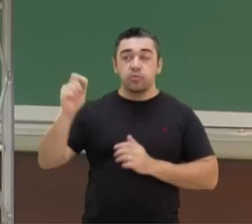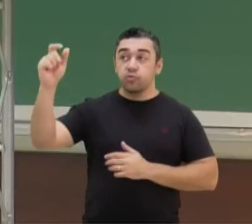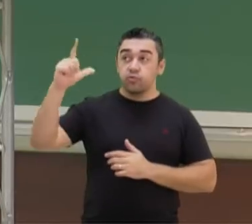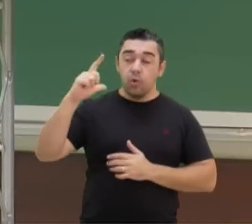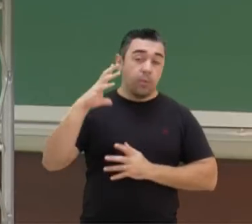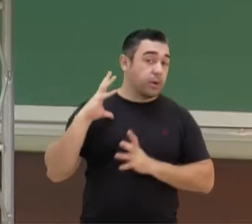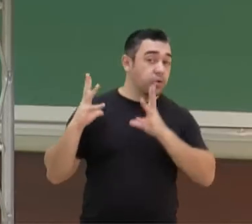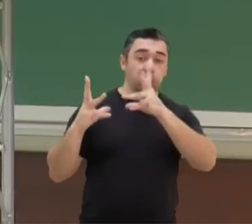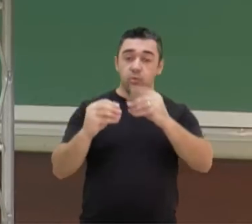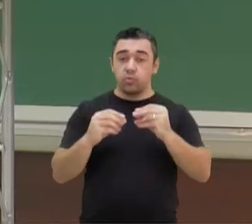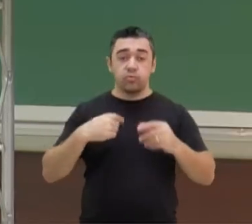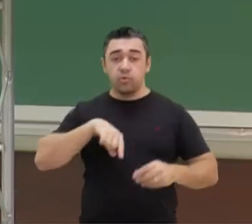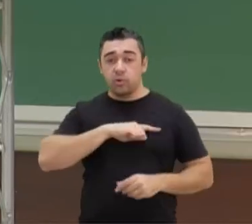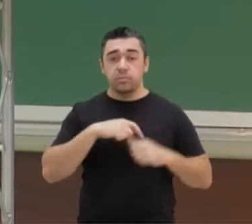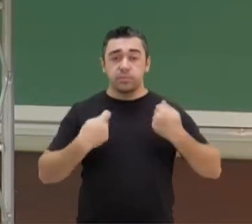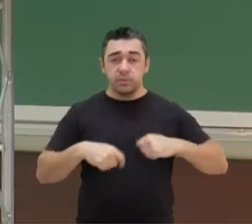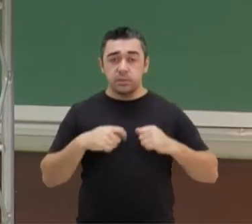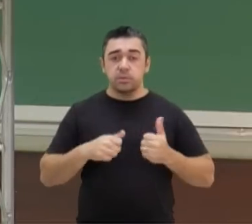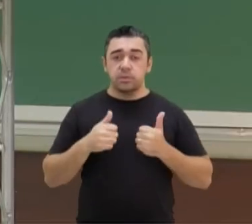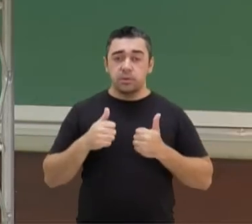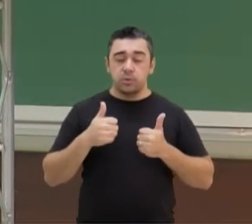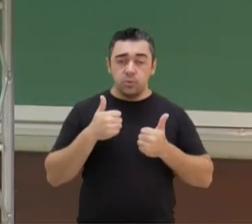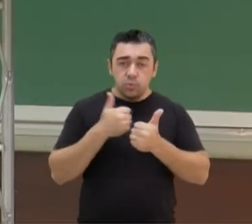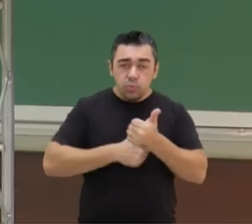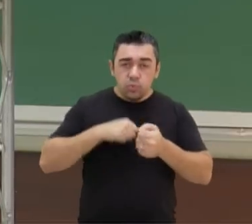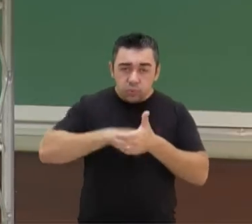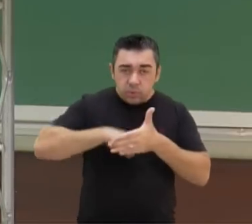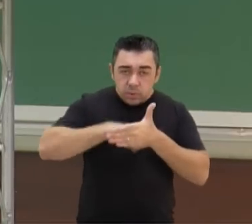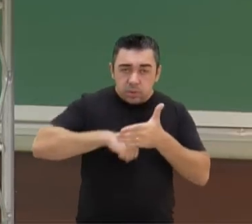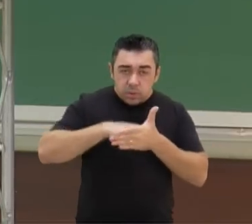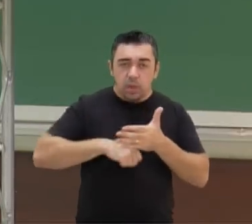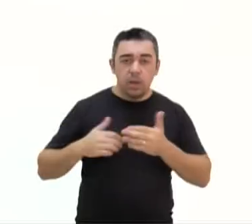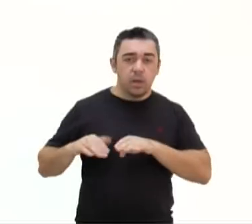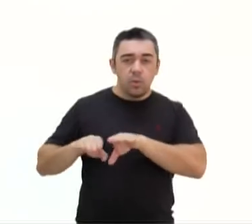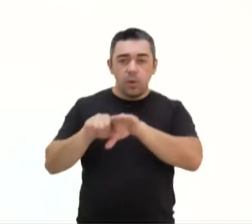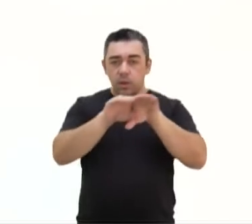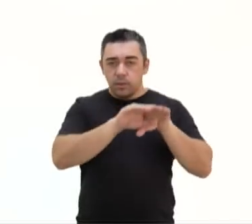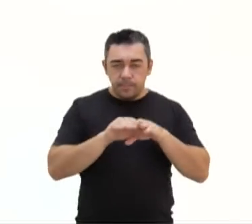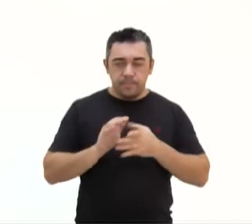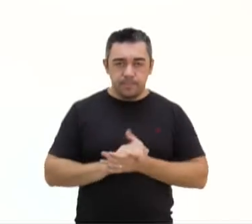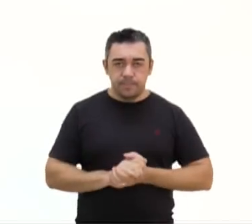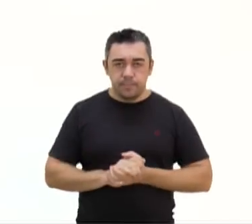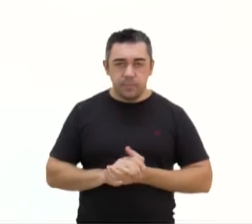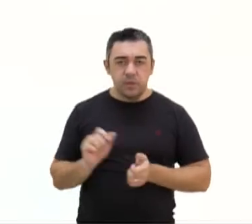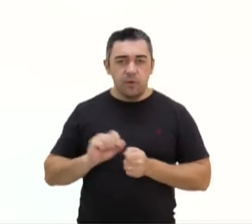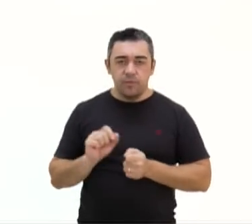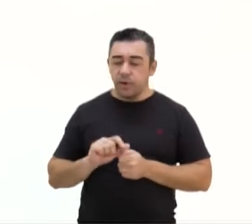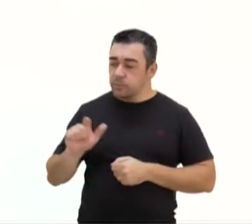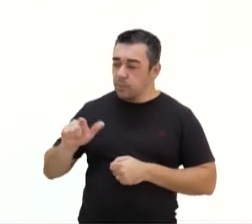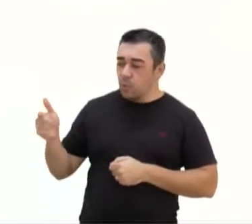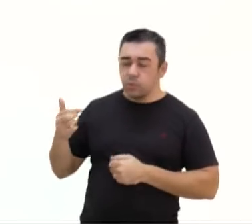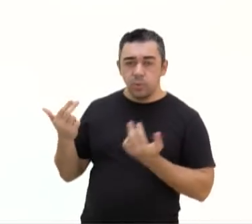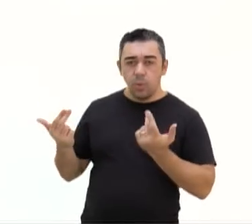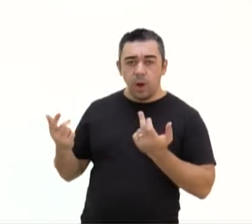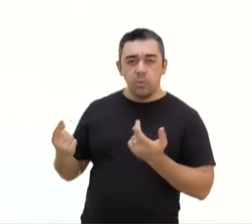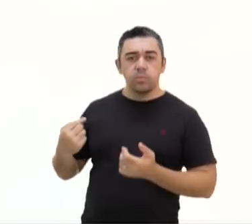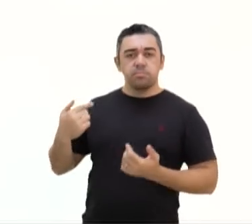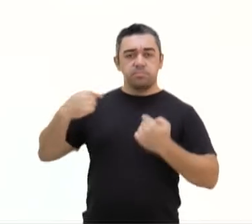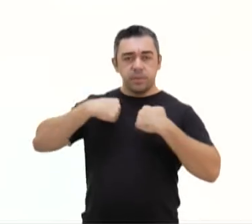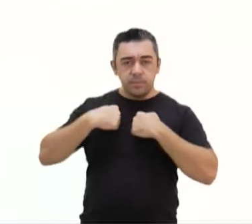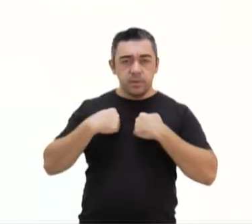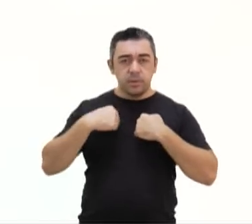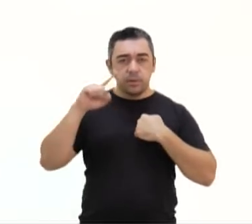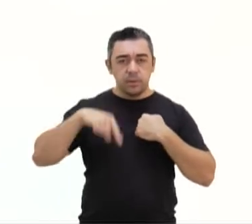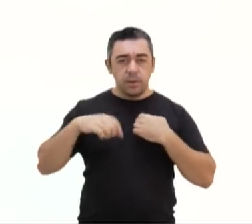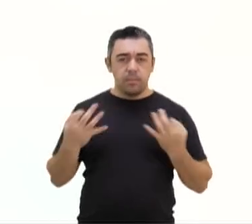devemos defender a igualdade. Não trate os outros como não gostaria que te tratassem. Buda, isso foi escrito